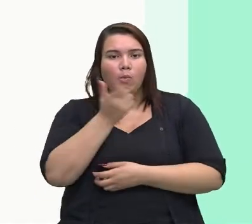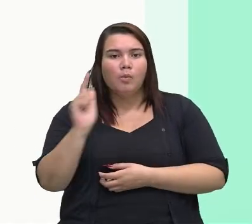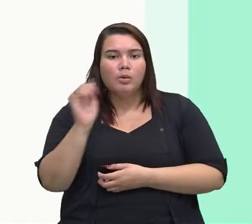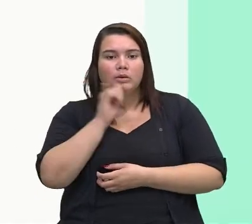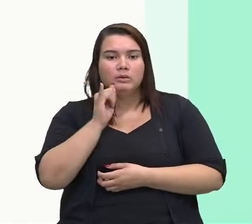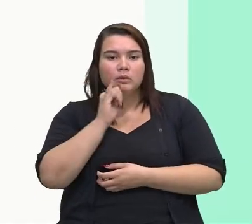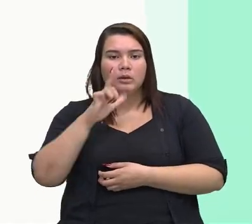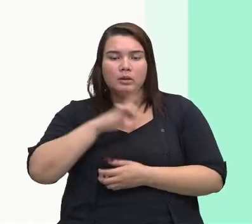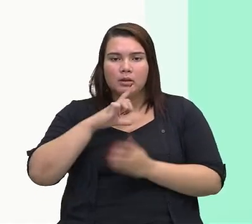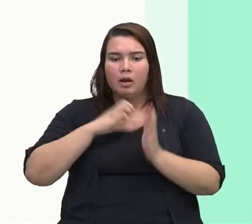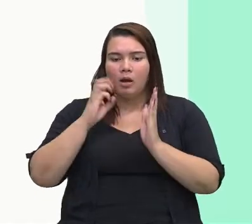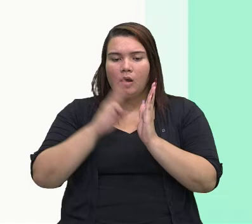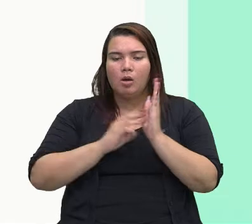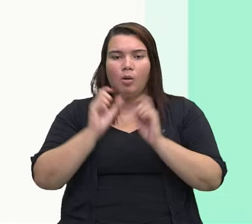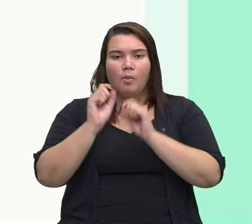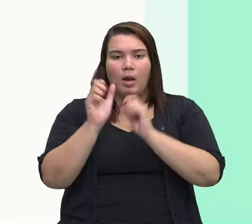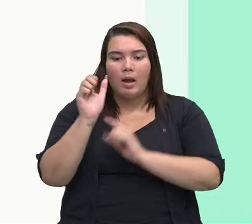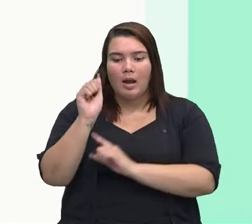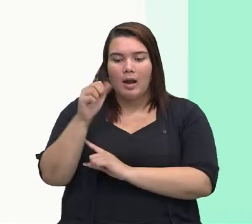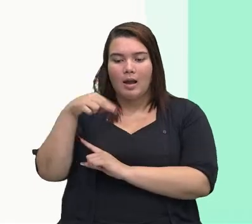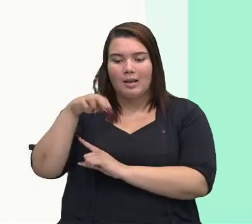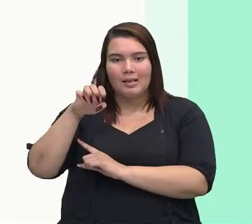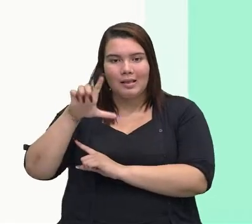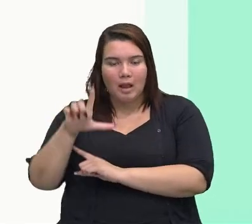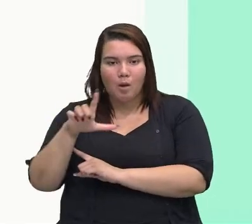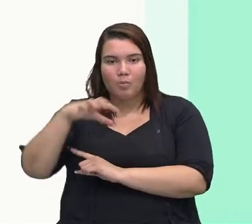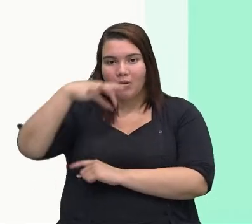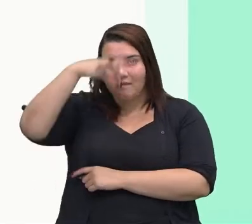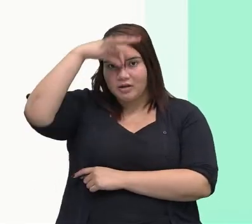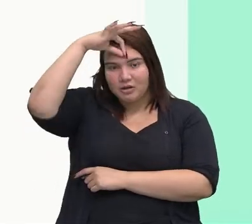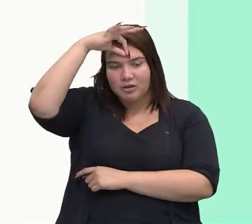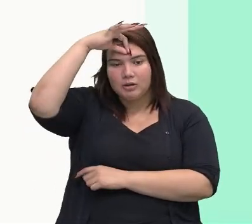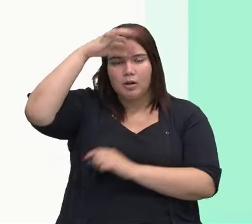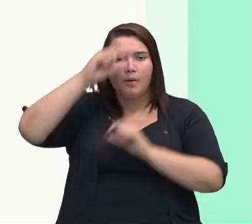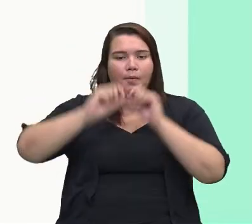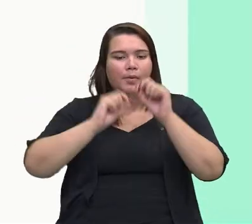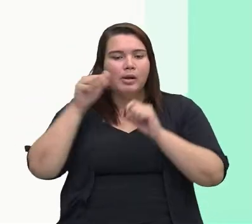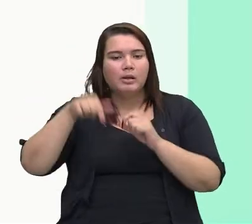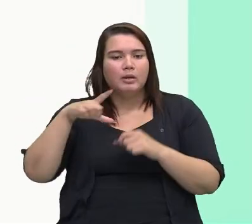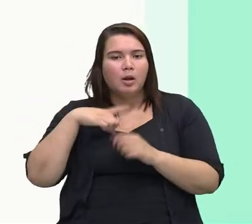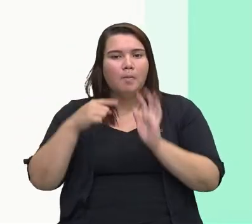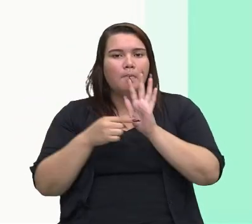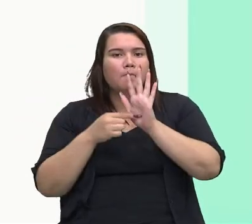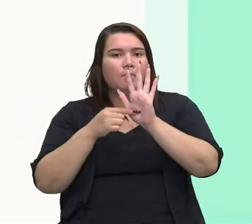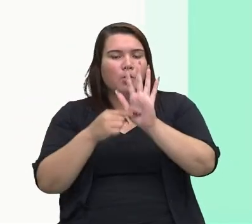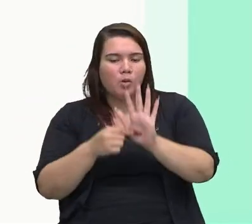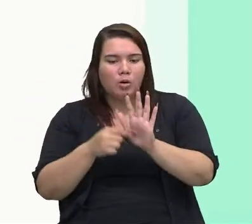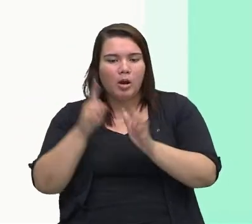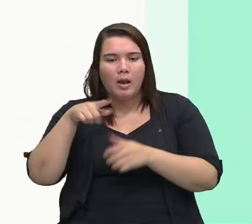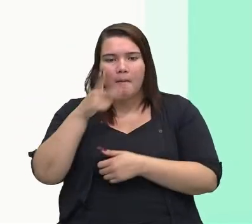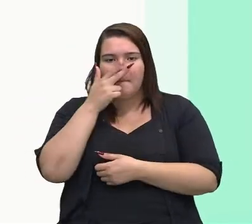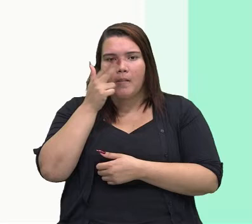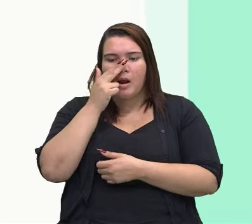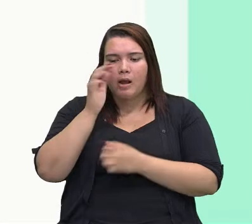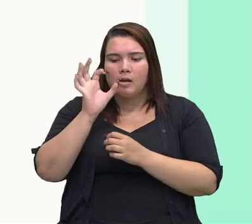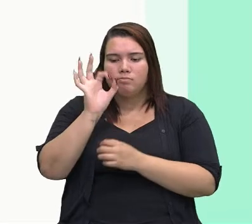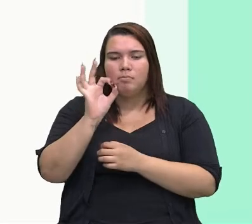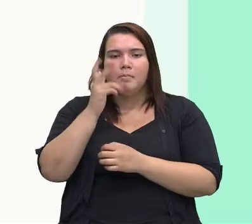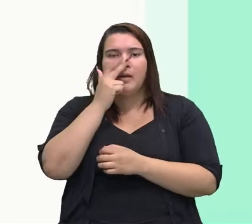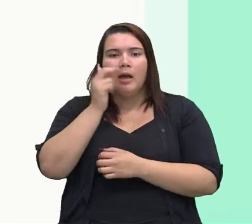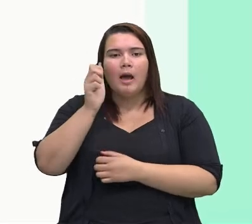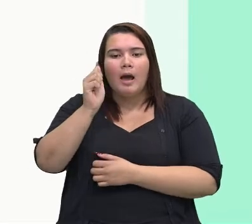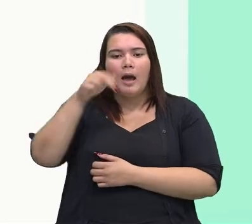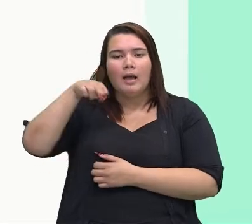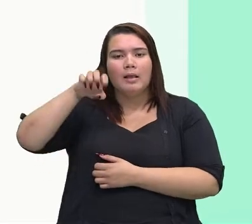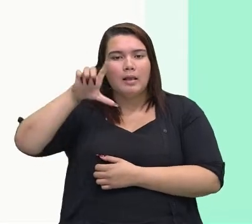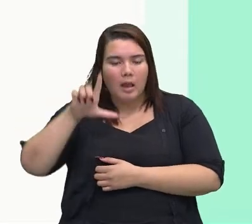de um método hormonal é o anel vaginal. O anel vaginal, como o próprio nome já fala, é uma espécie de um anel, né, que vai ser introduzido lá